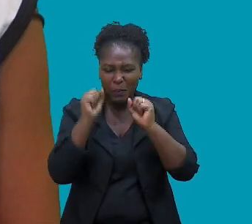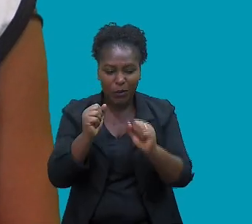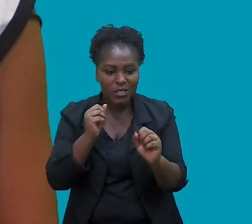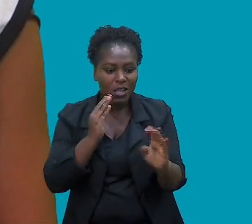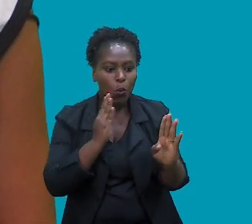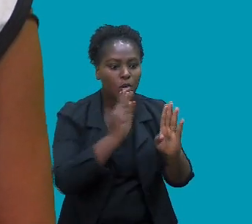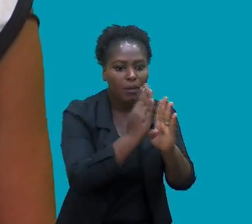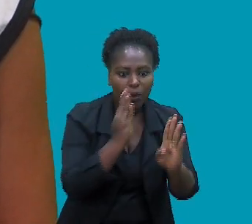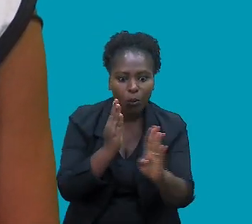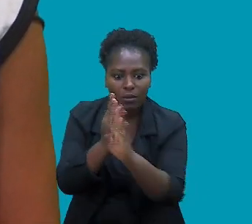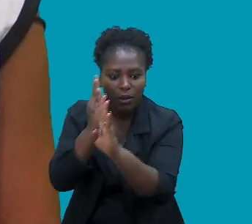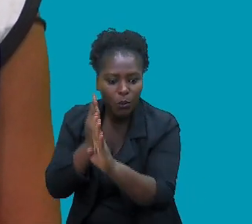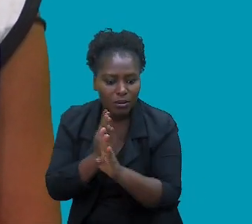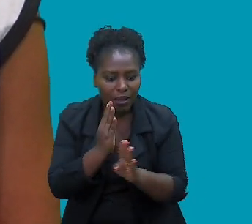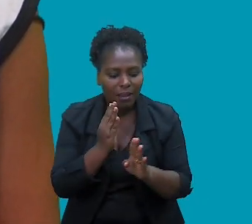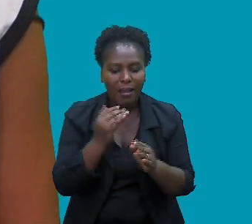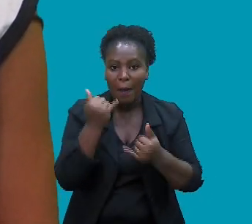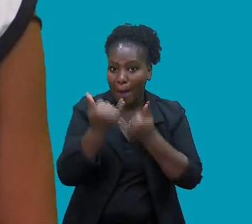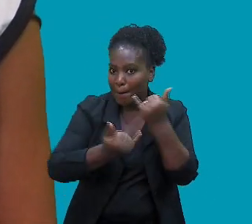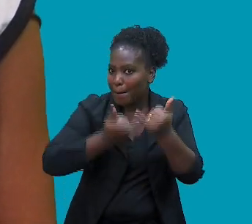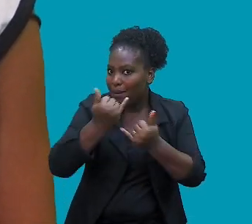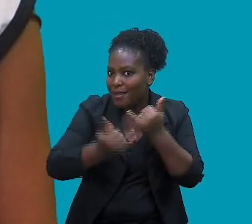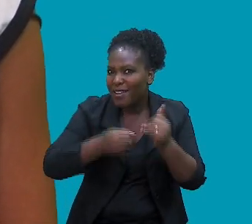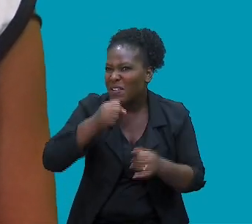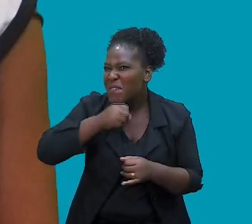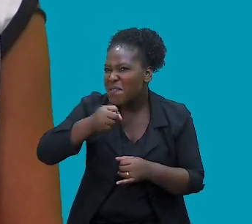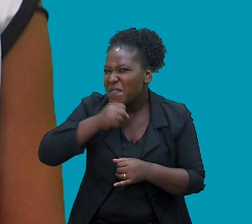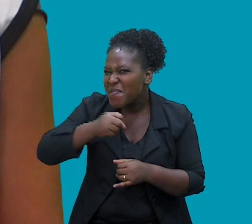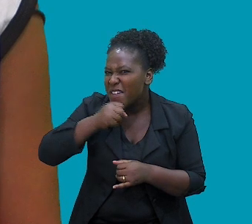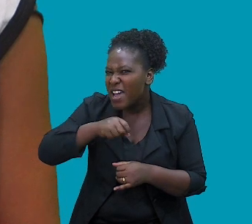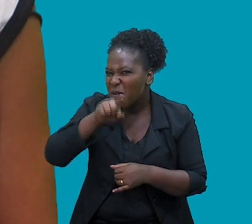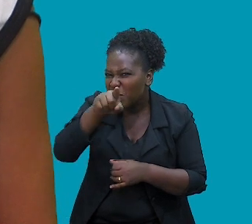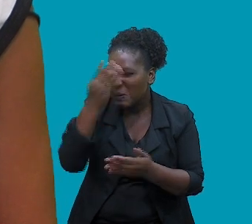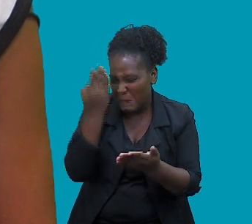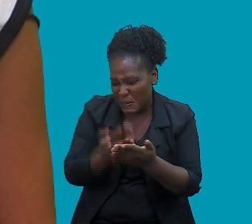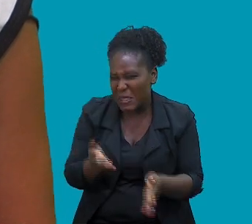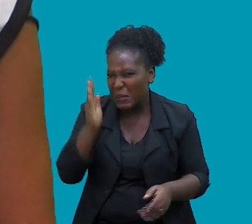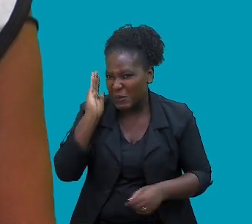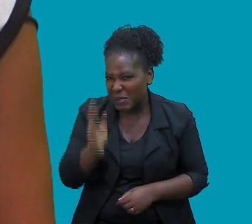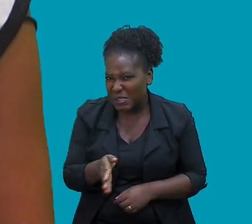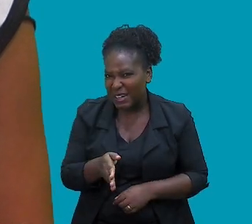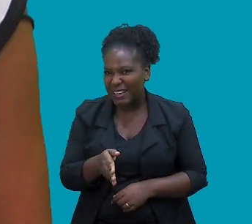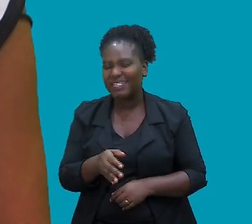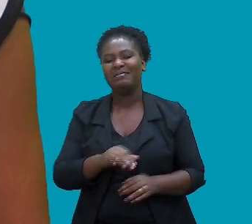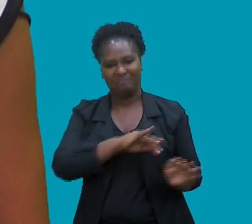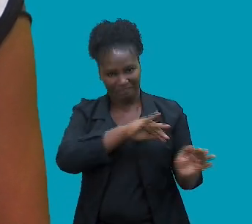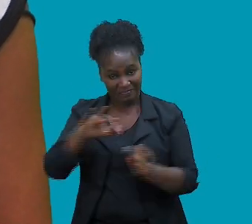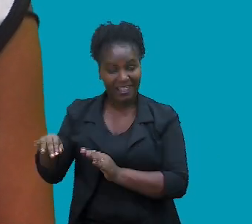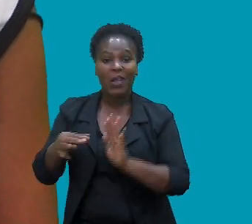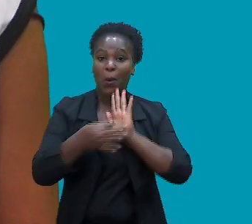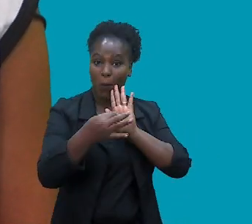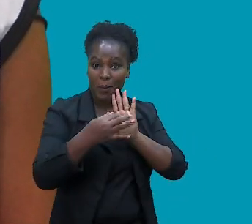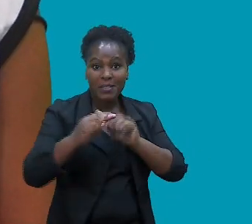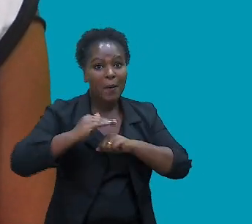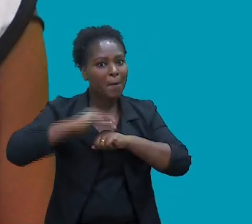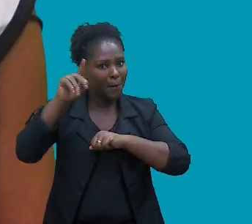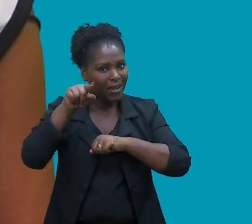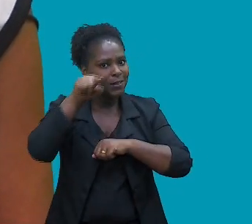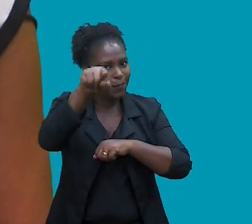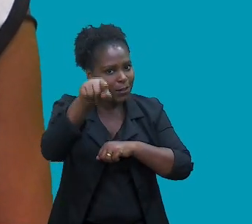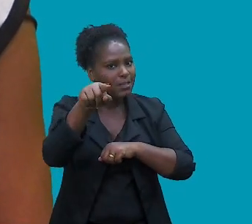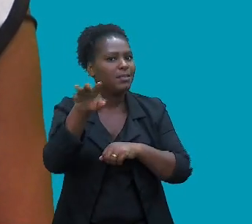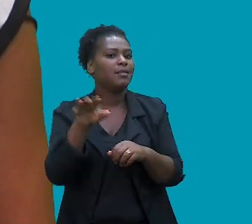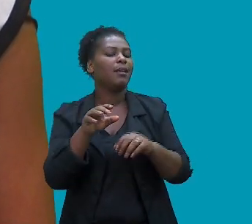que nem se lembrávamos mais. Para mais dicas como essa,